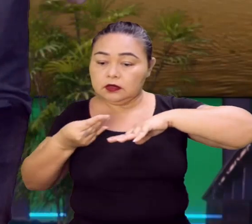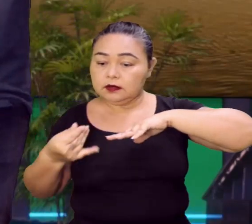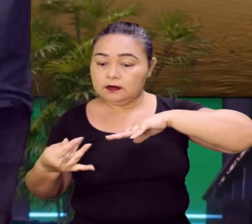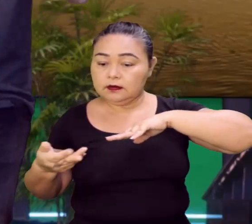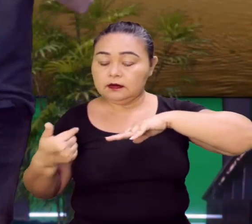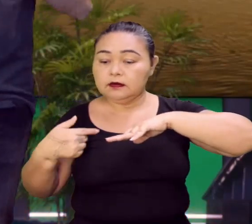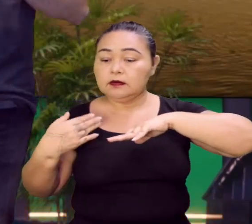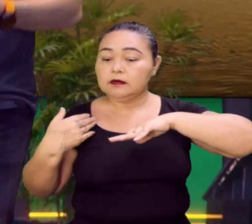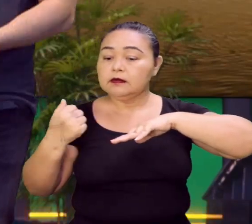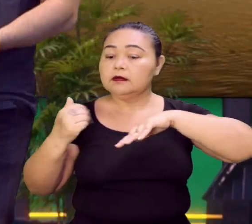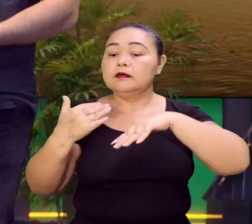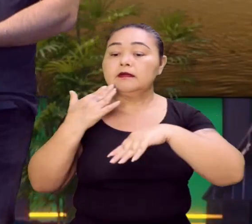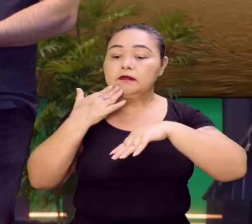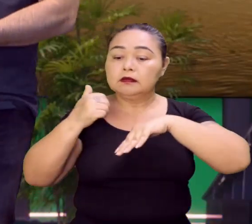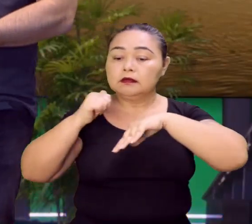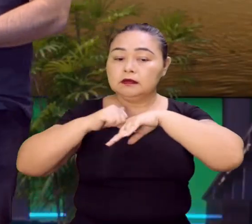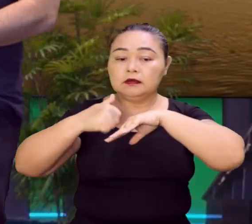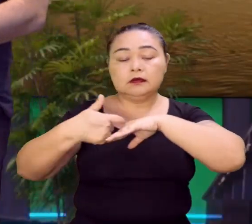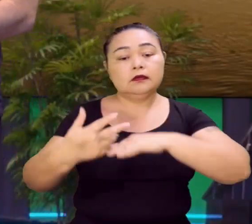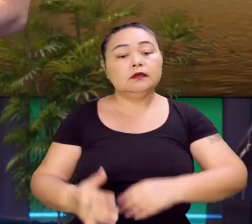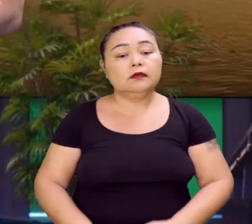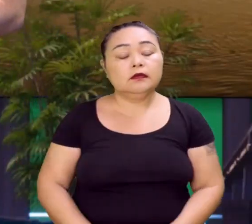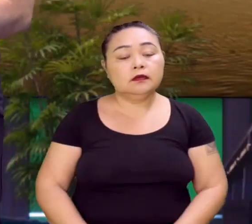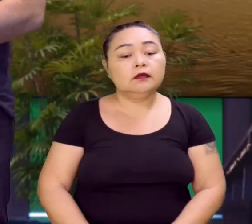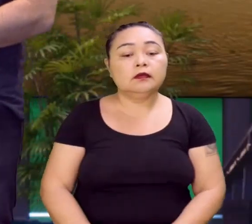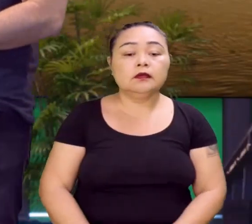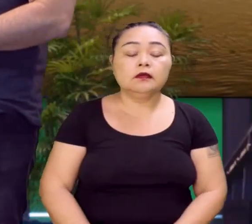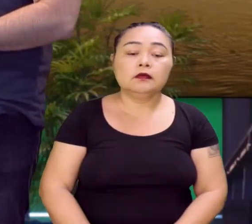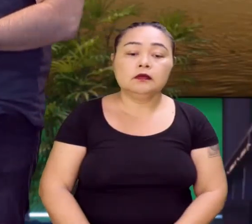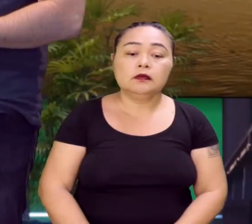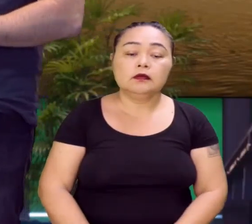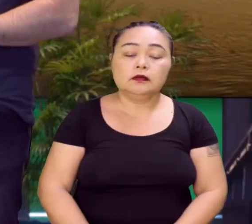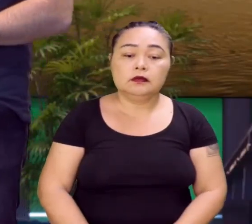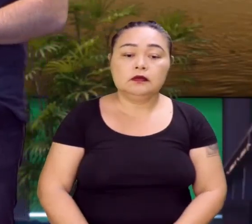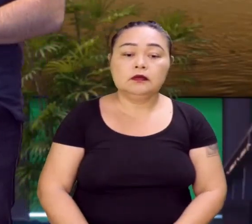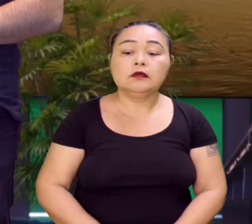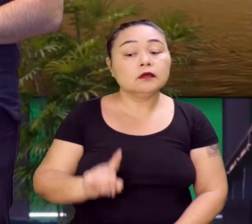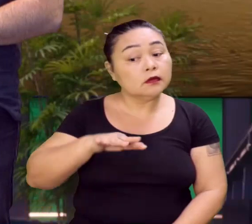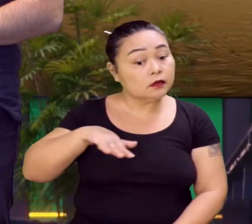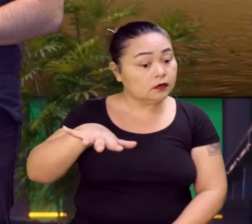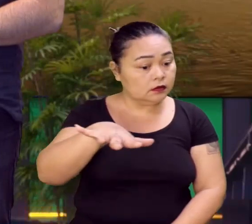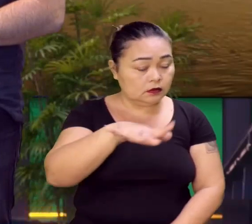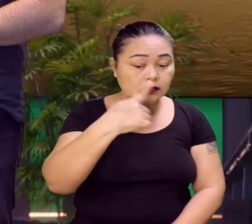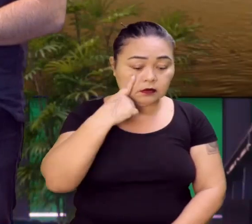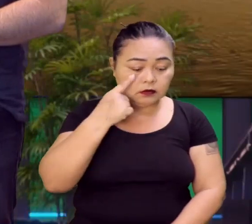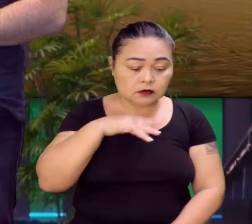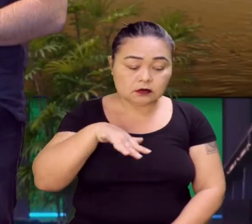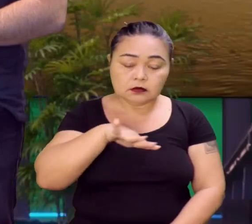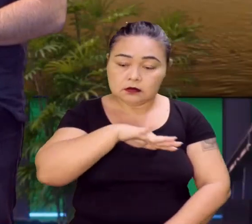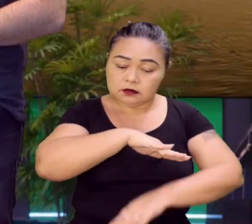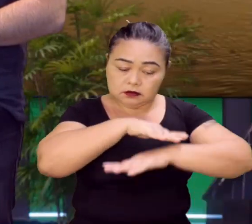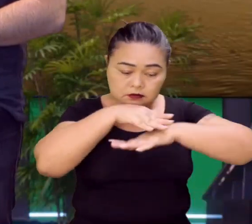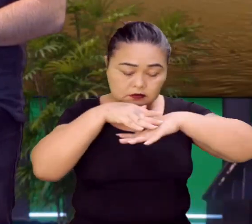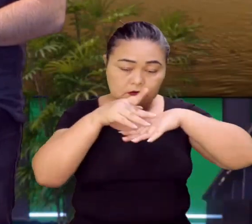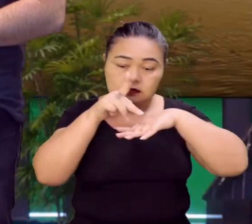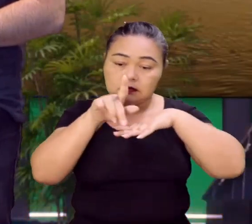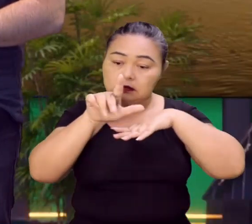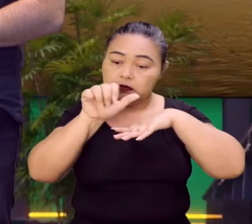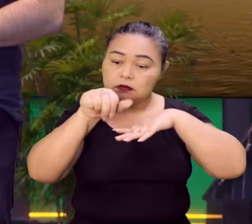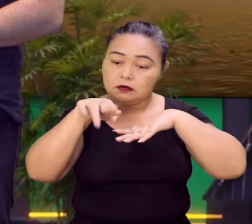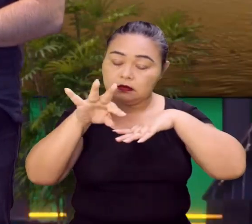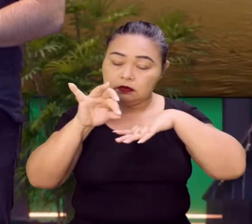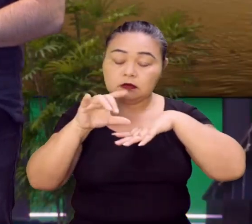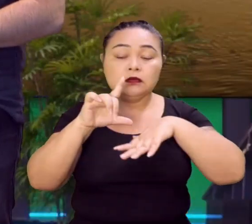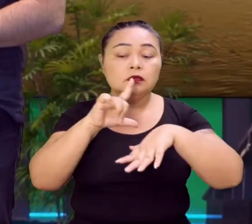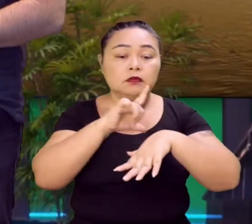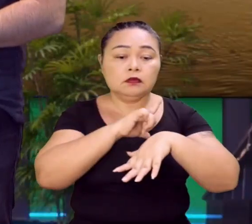de desgastes. Beleza? Interessante que você falou que essas áreas de planaltos sofrem essa